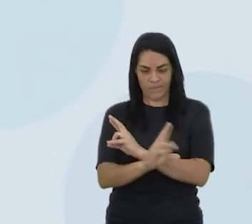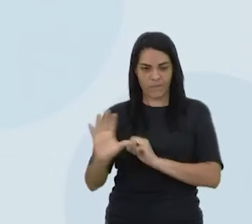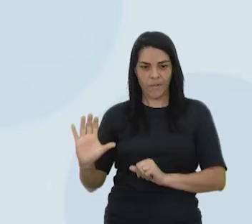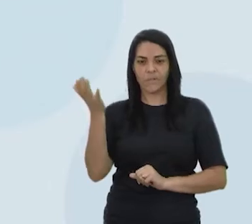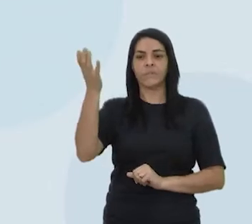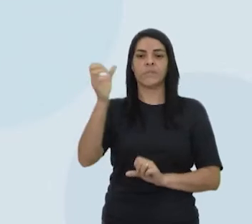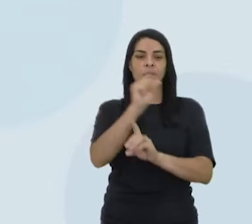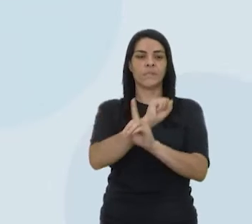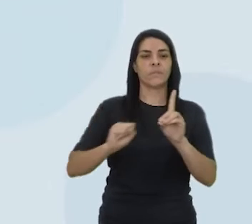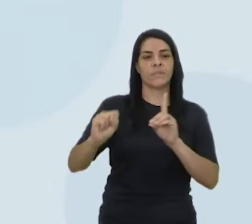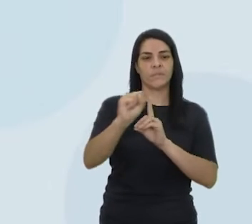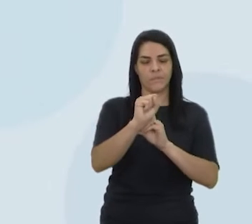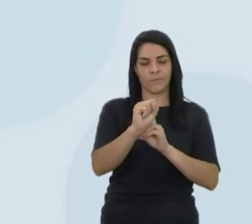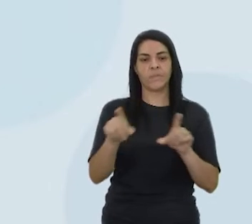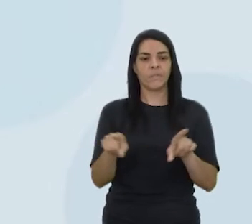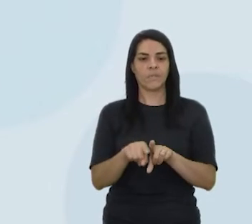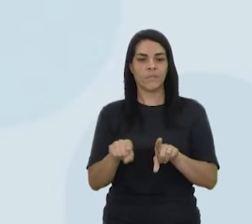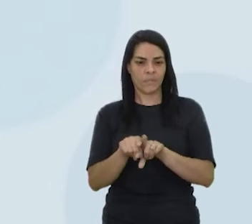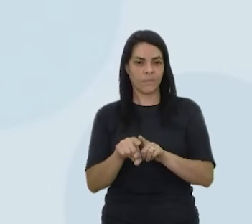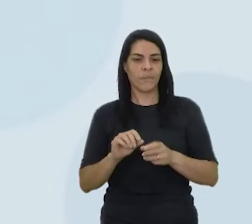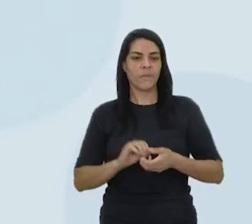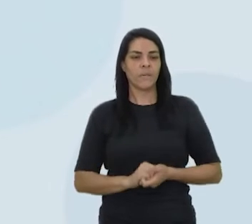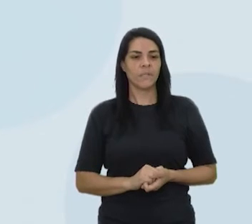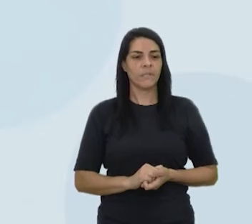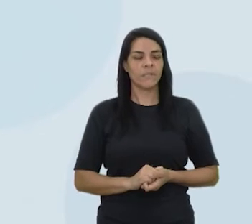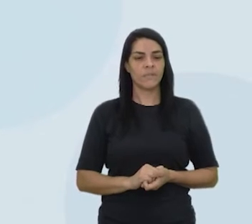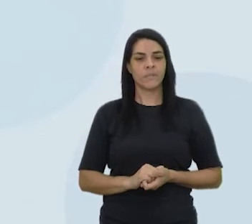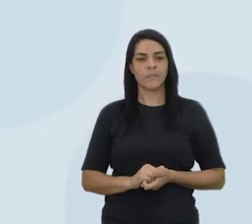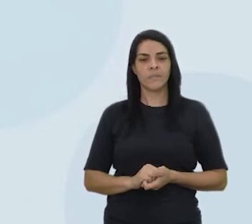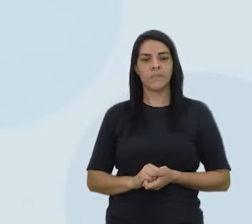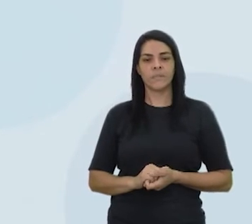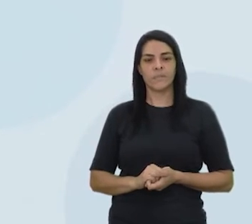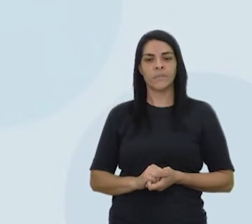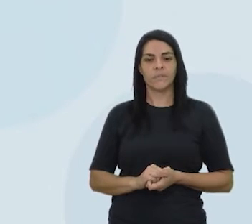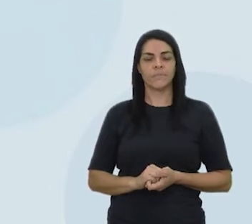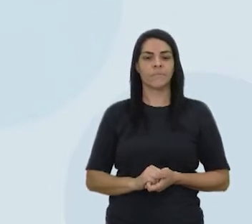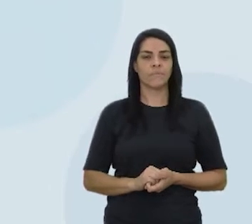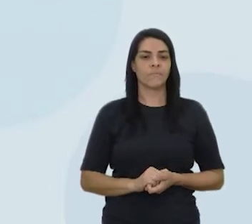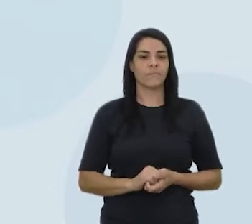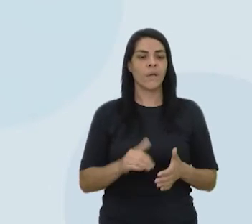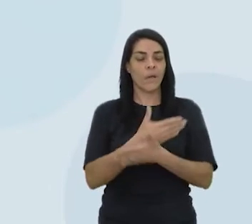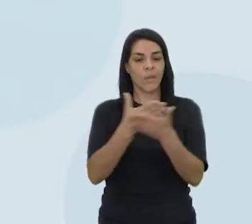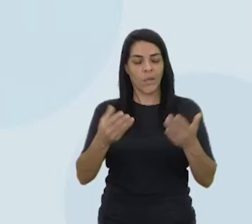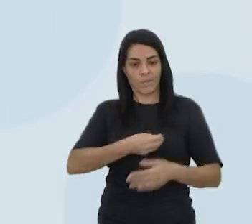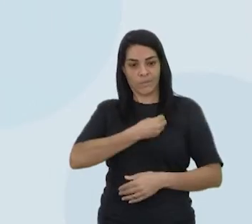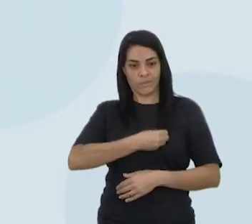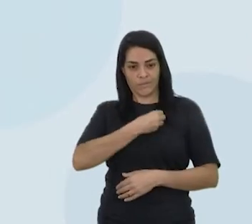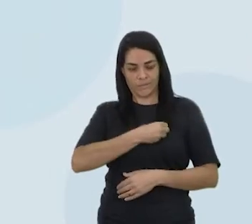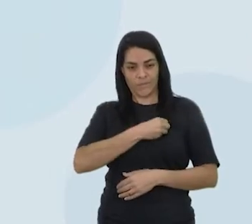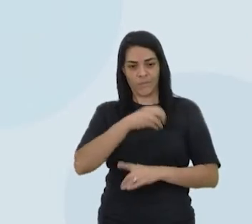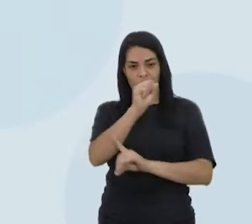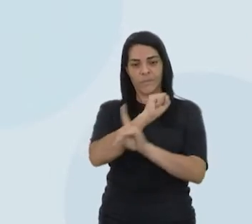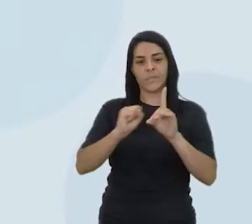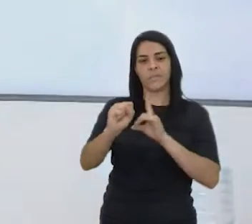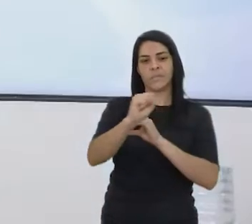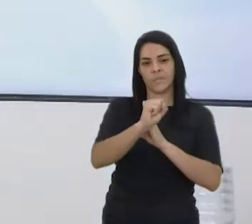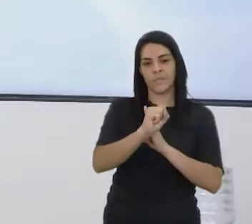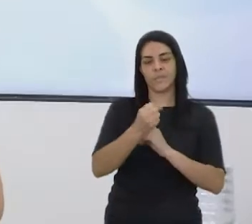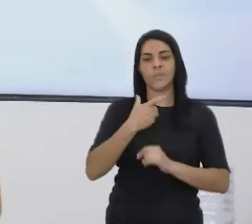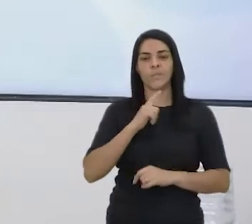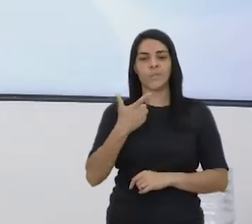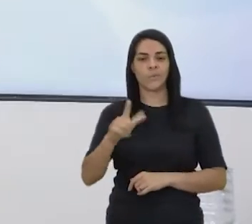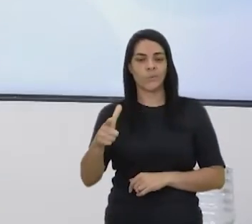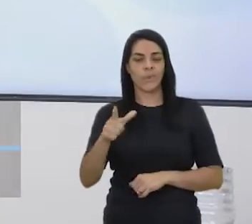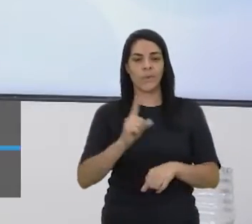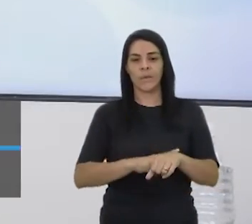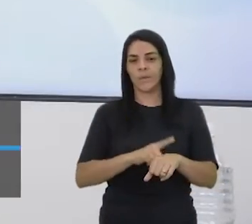aí a gente já parte também do princípio de que como seres sociais a gente vive em sociedade não existe nenhum momento